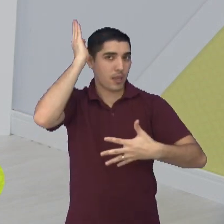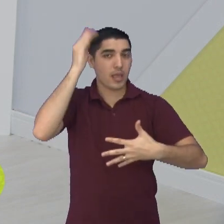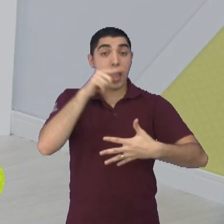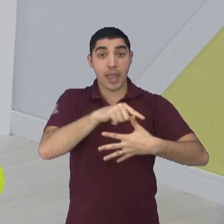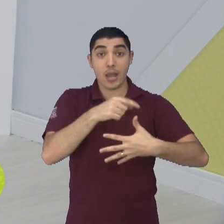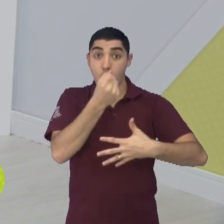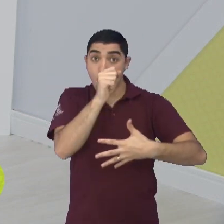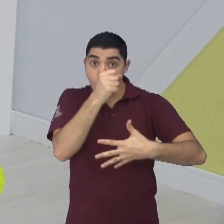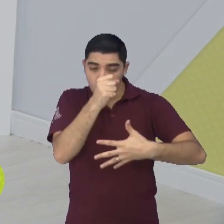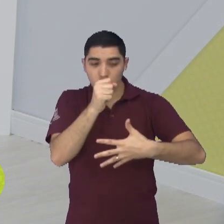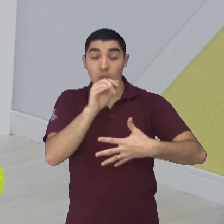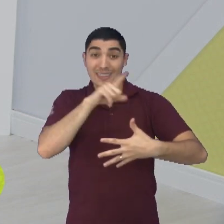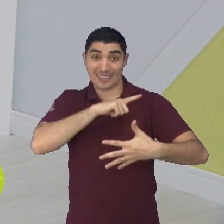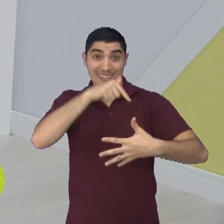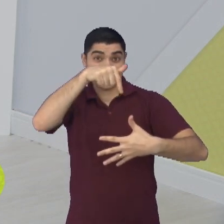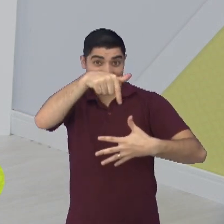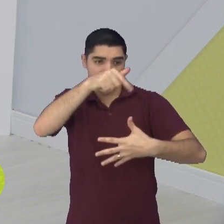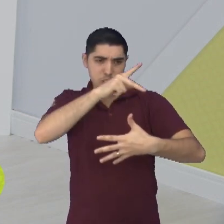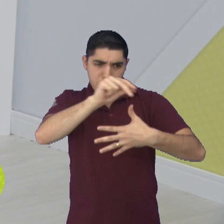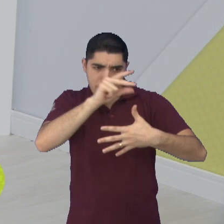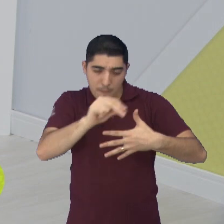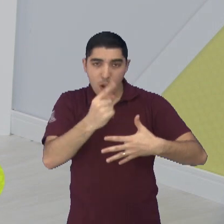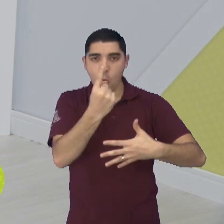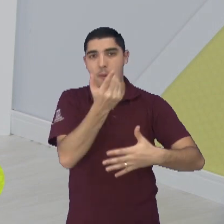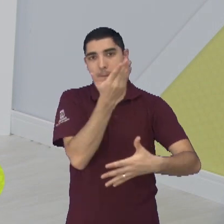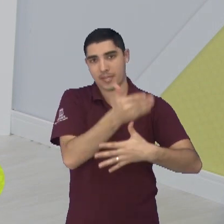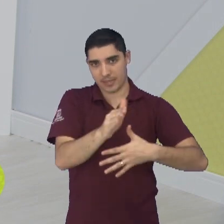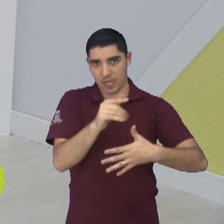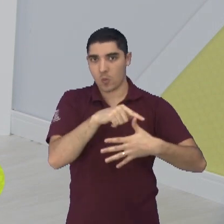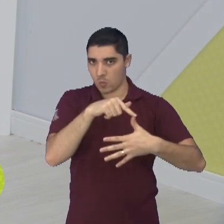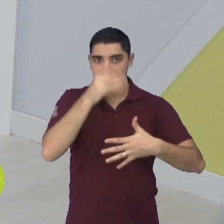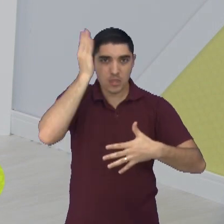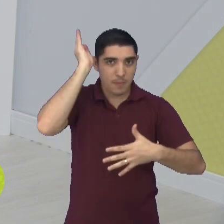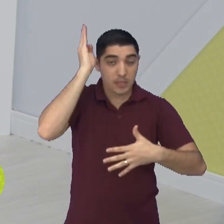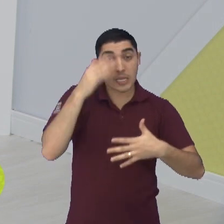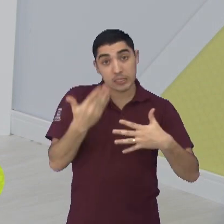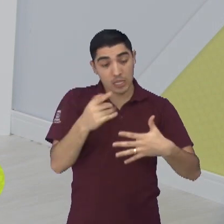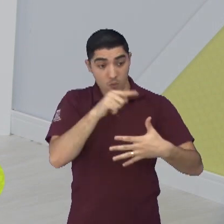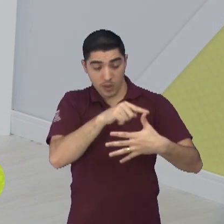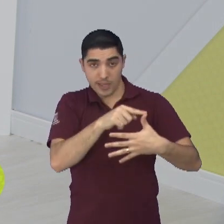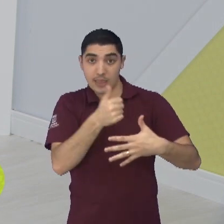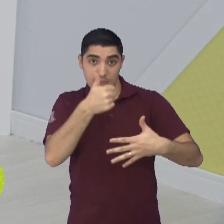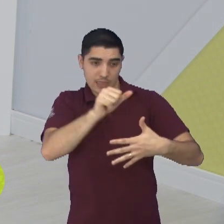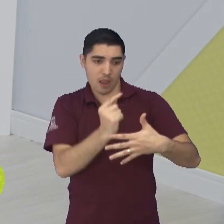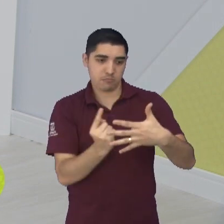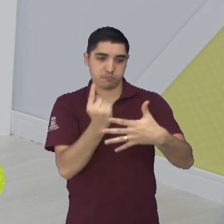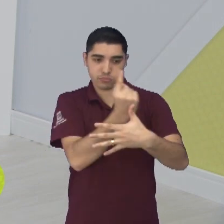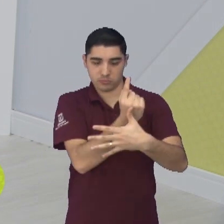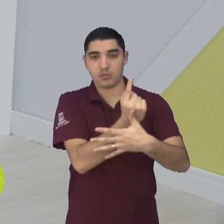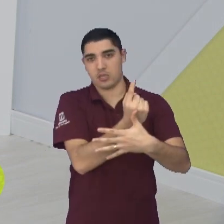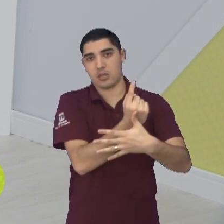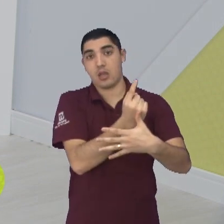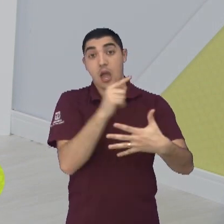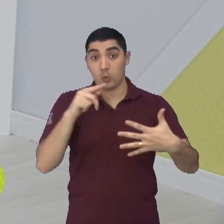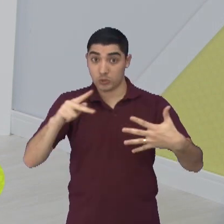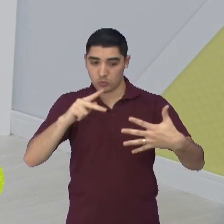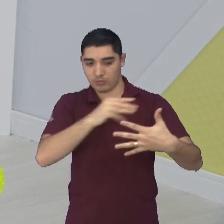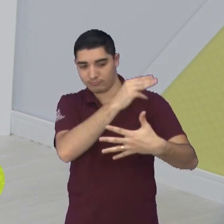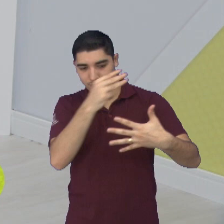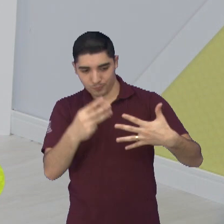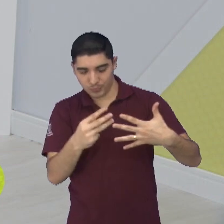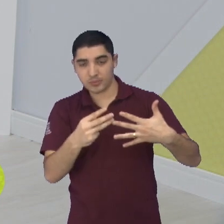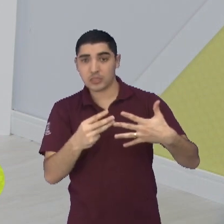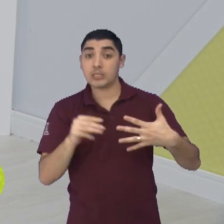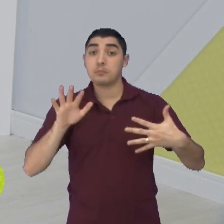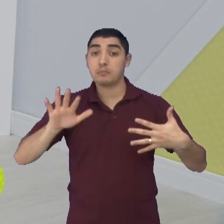aparece com 7 vitórias e uma derrota, por isso que na pontuação, em termos de pontos, o Taubaté tá na frente do São José, mas o São José acaba tendo